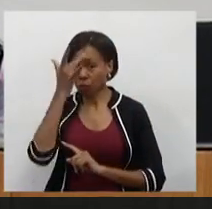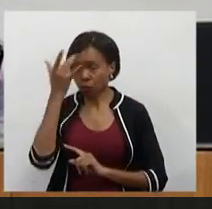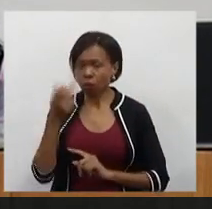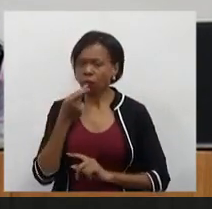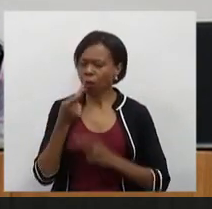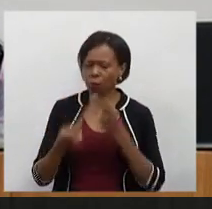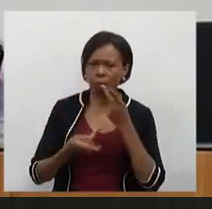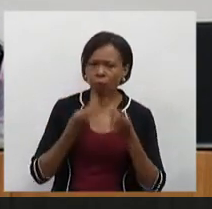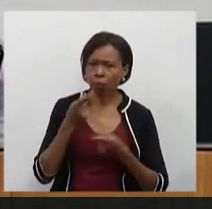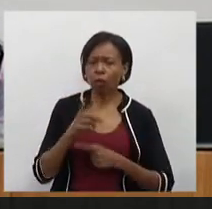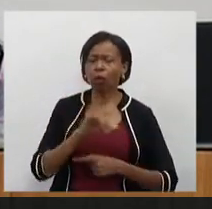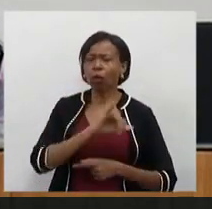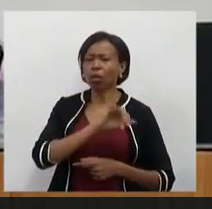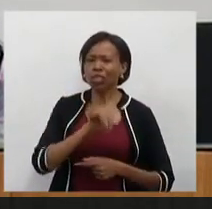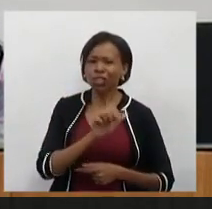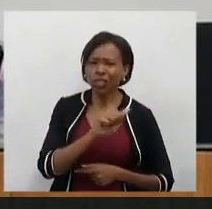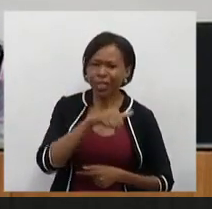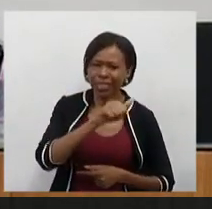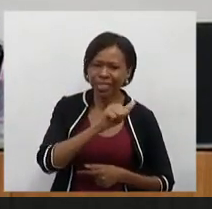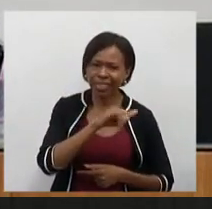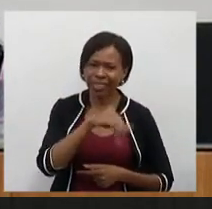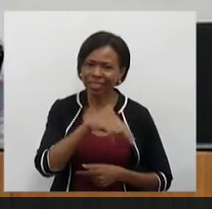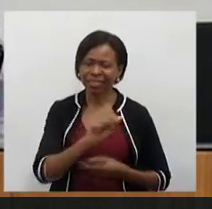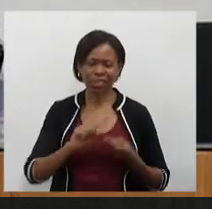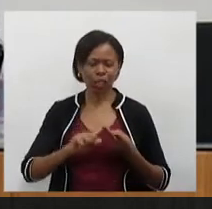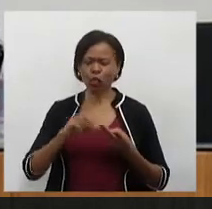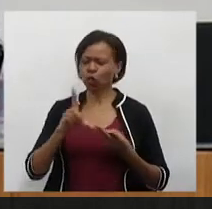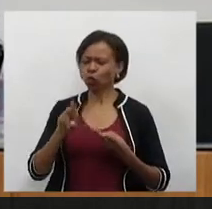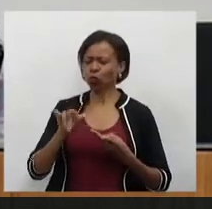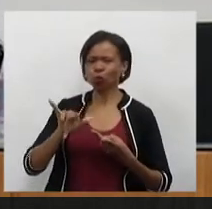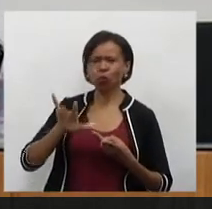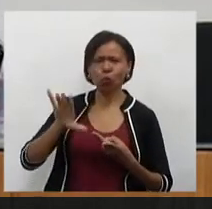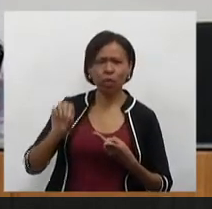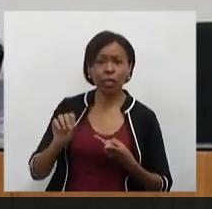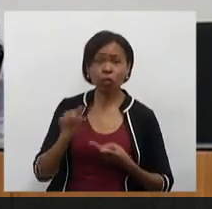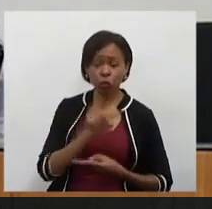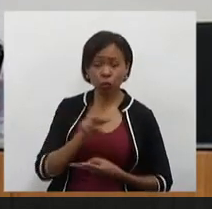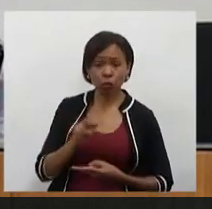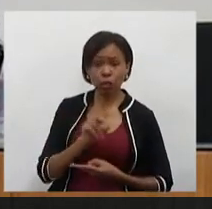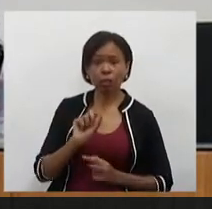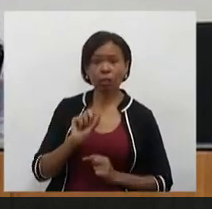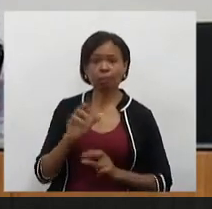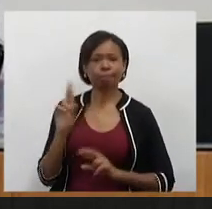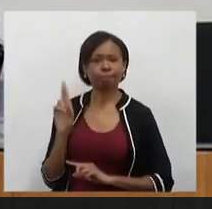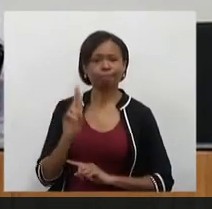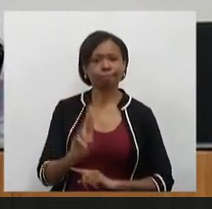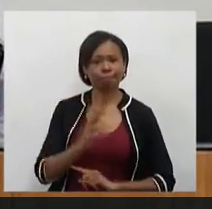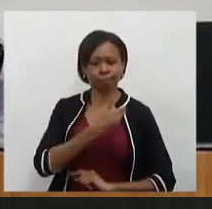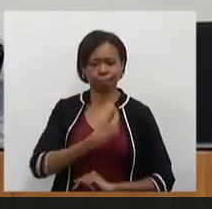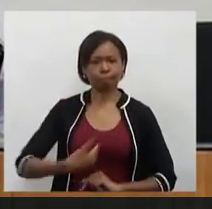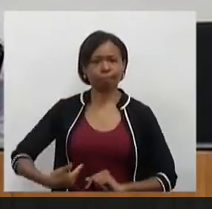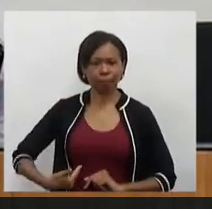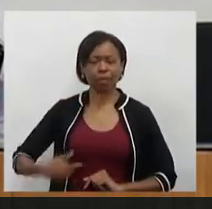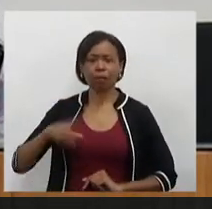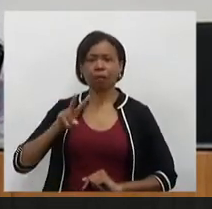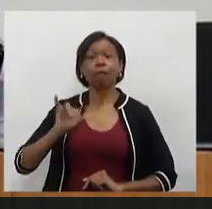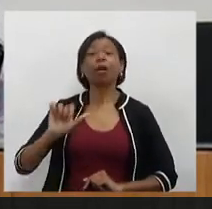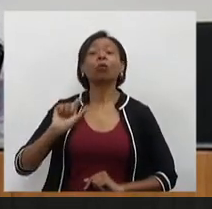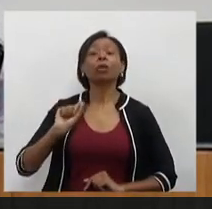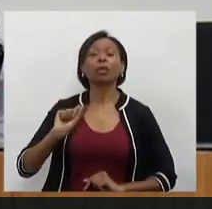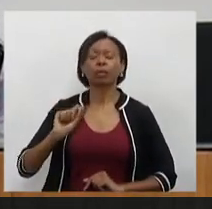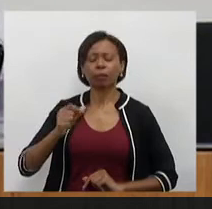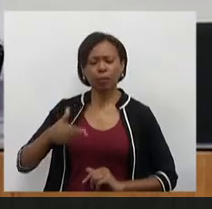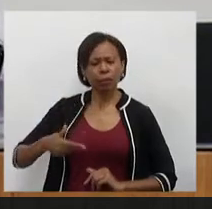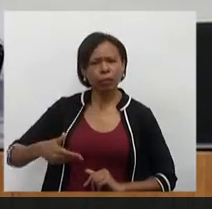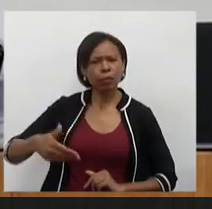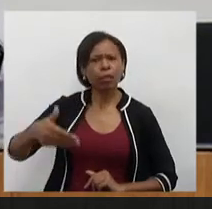Janaína, Duílio. Tenho certeza que vocês que representam o Estado vão sair daqui, né, com muitas, vamos dizer,